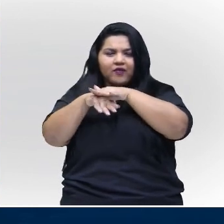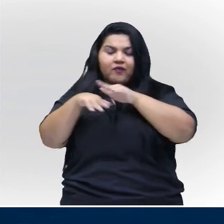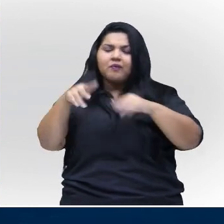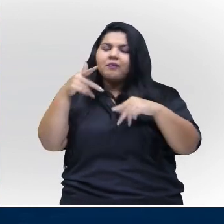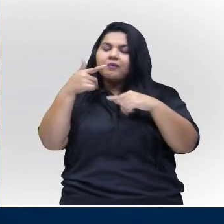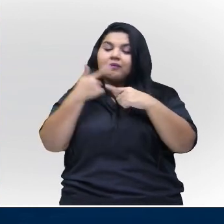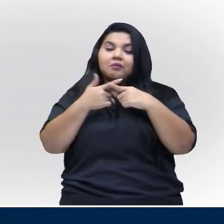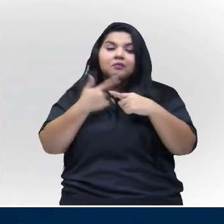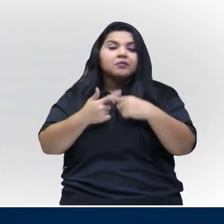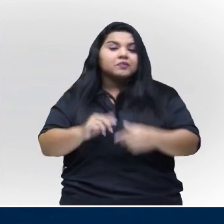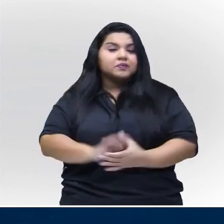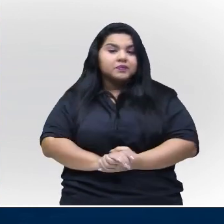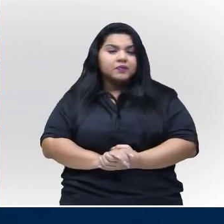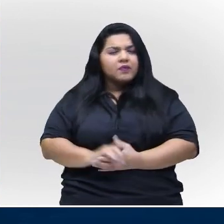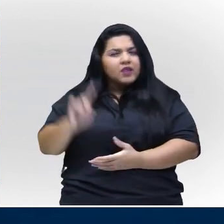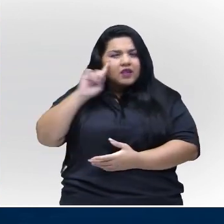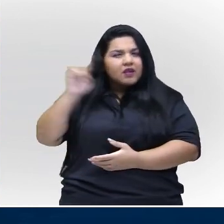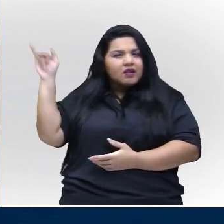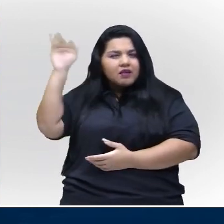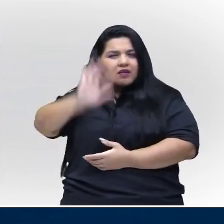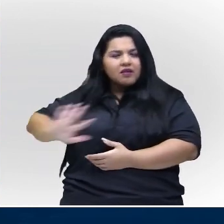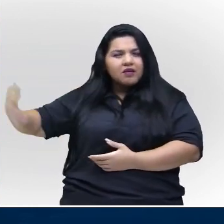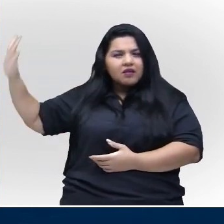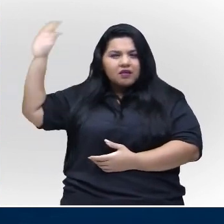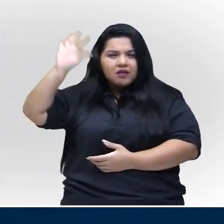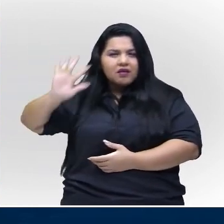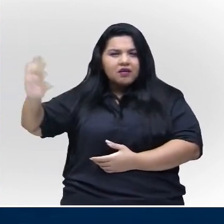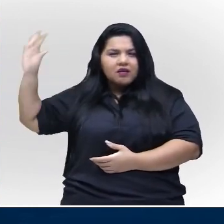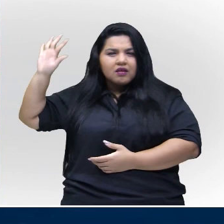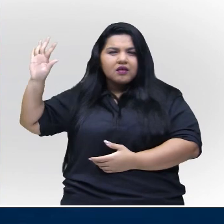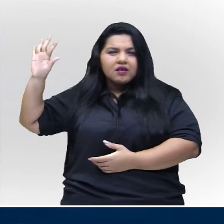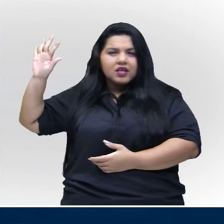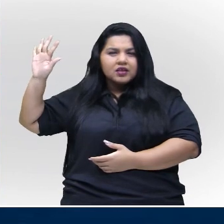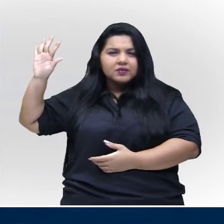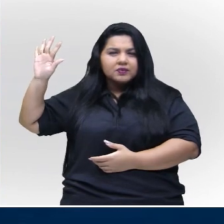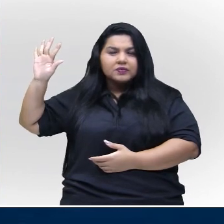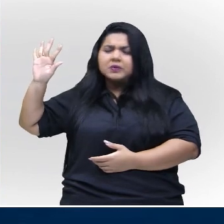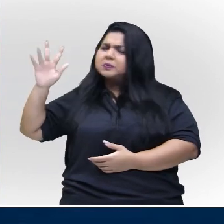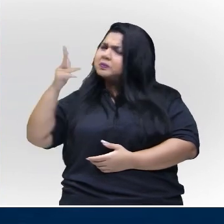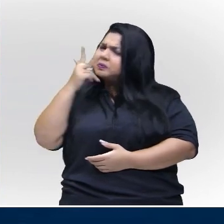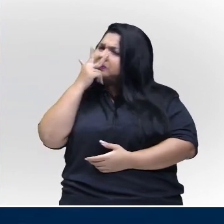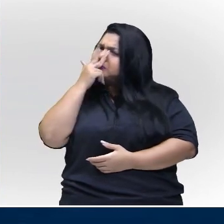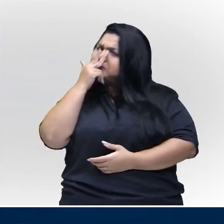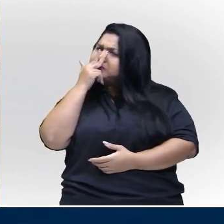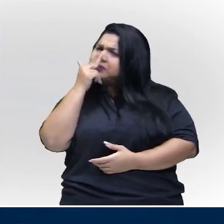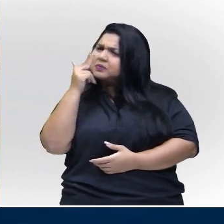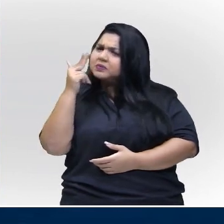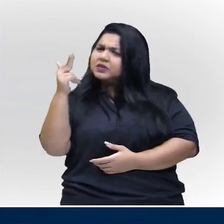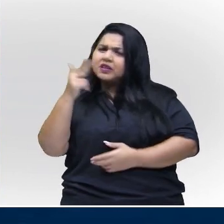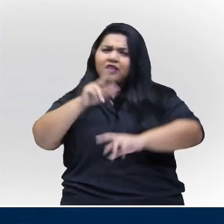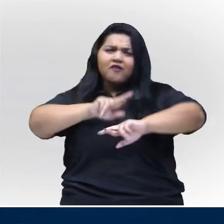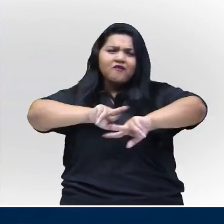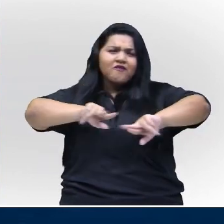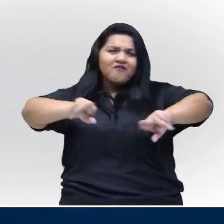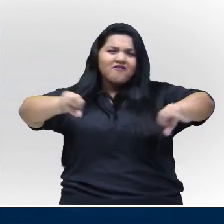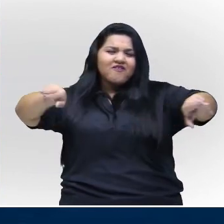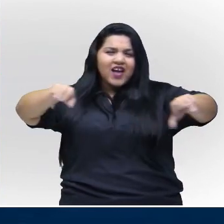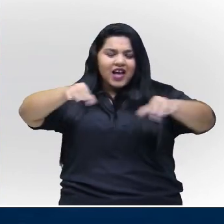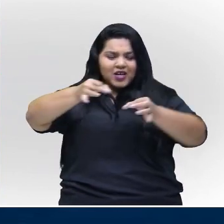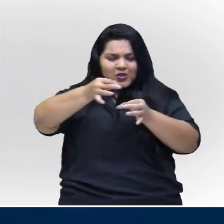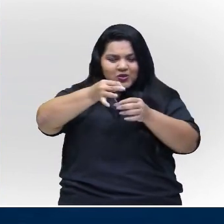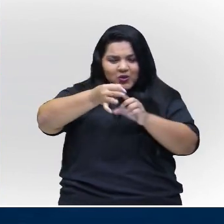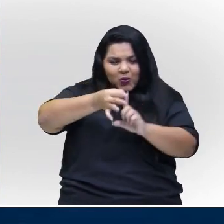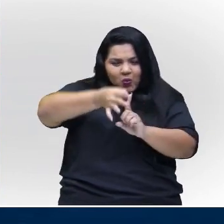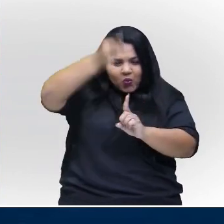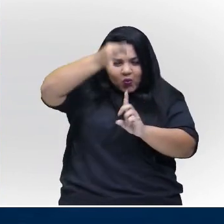certo? Então essa imagem que a gente está observando, a gente está vendo aí os centríolos, é como se ele fosse formado por vários canudinhos, né? Aqueles canudinhos